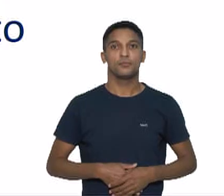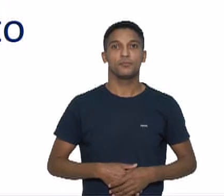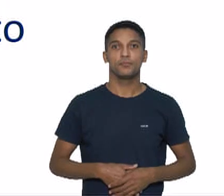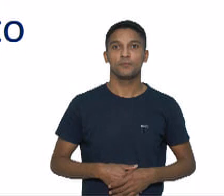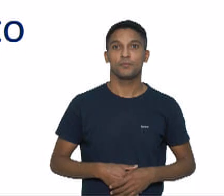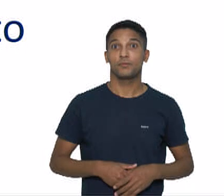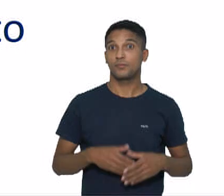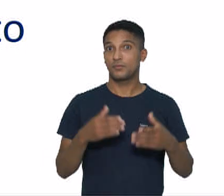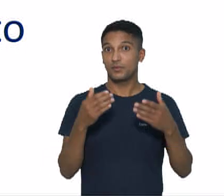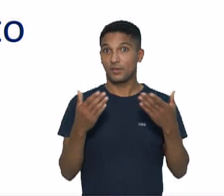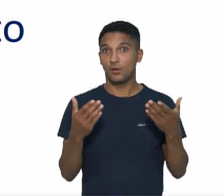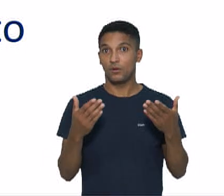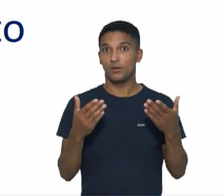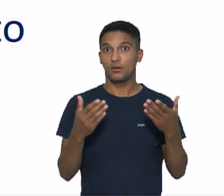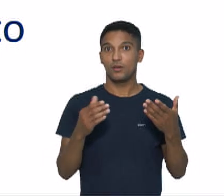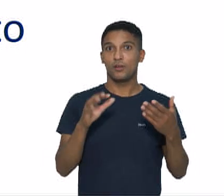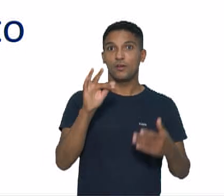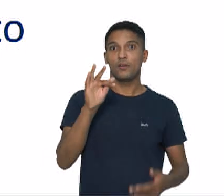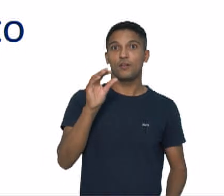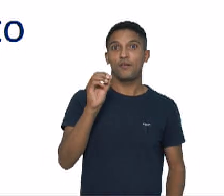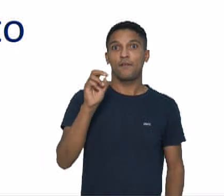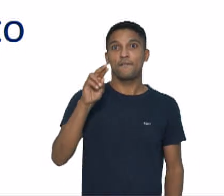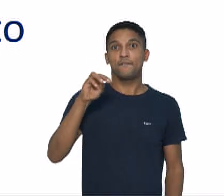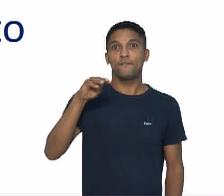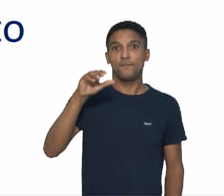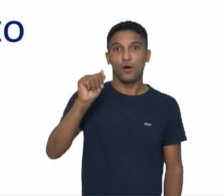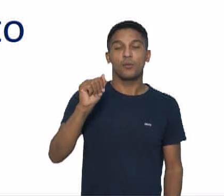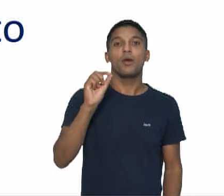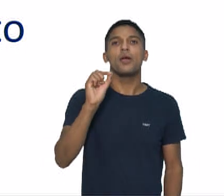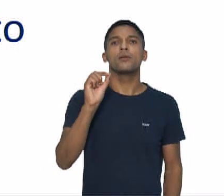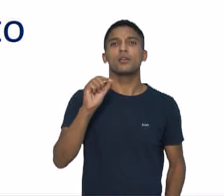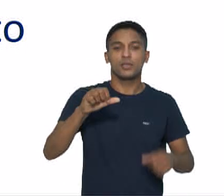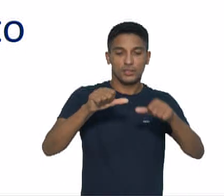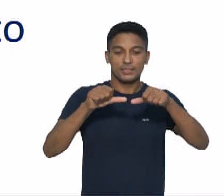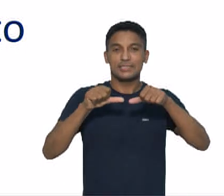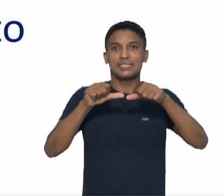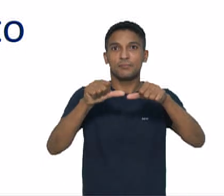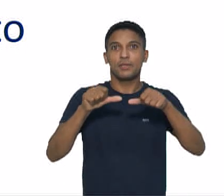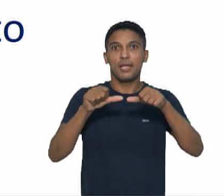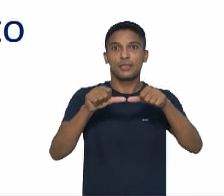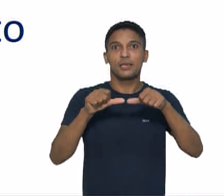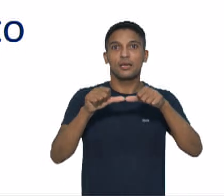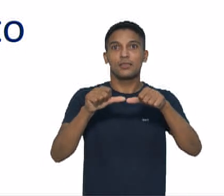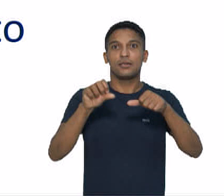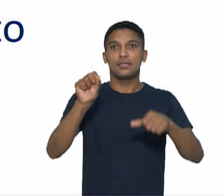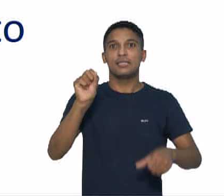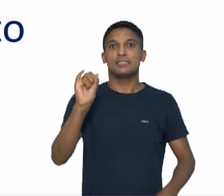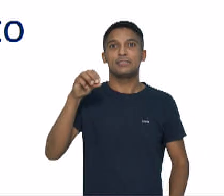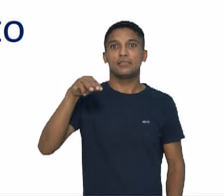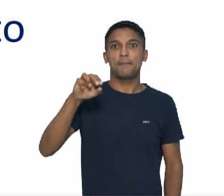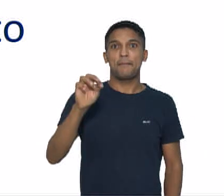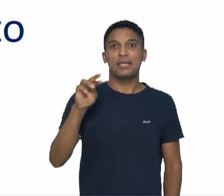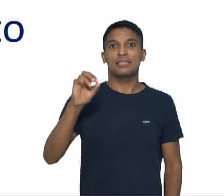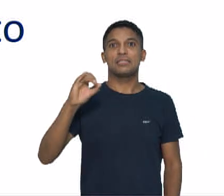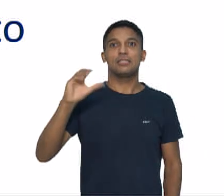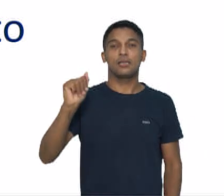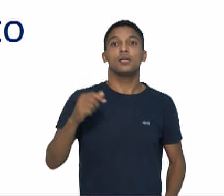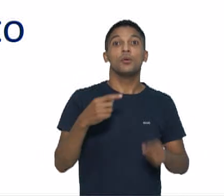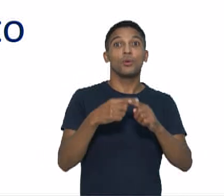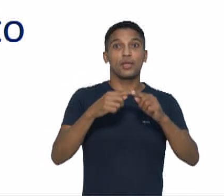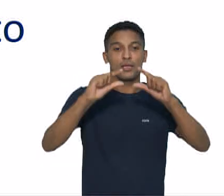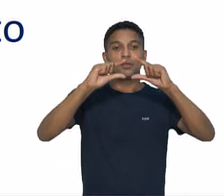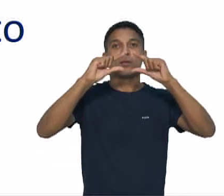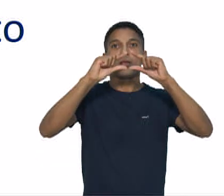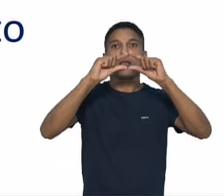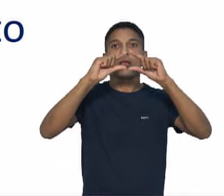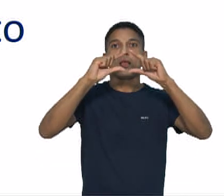Uma forma é considerada simétrica quando a dividimos verticalmente ao meio e um lado fica